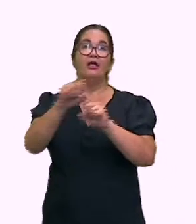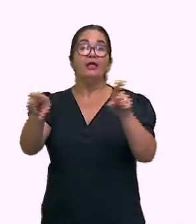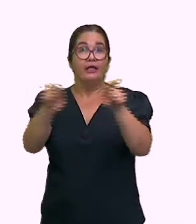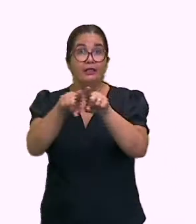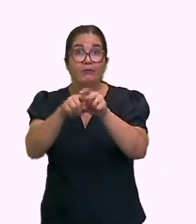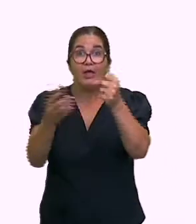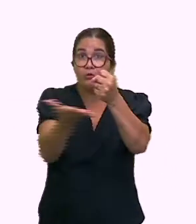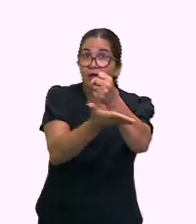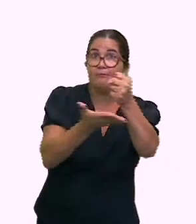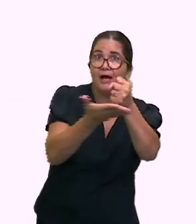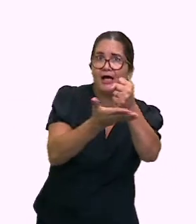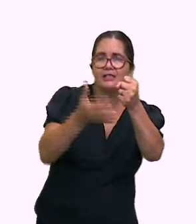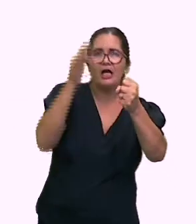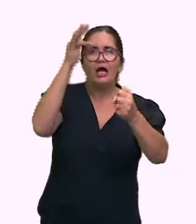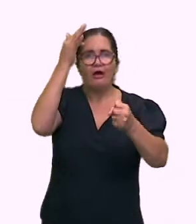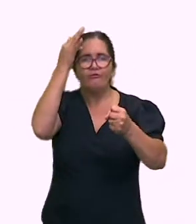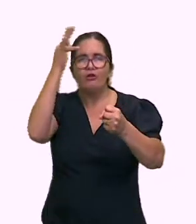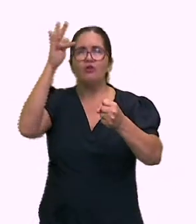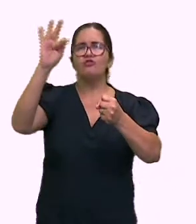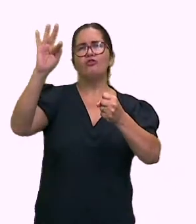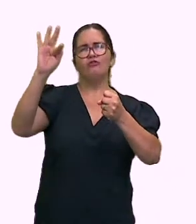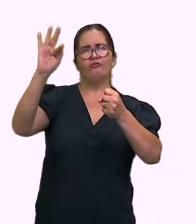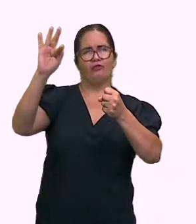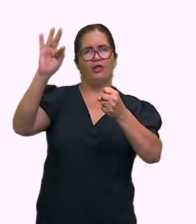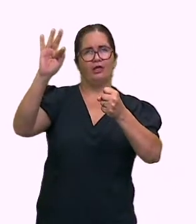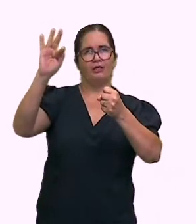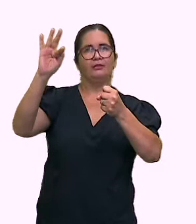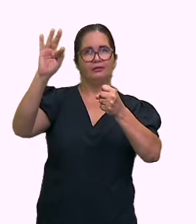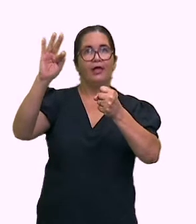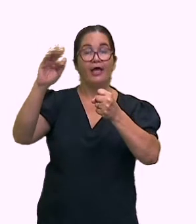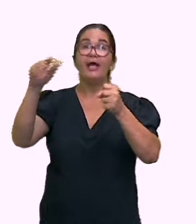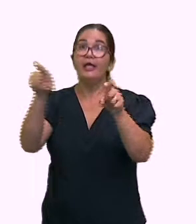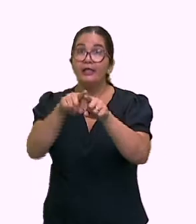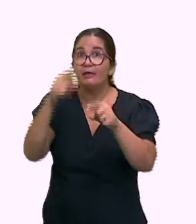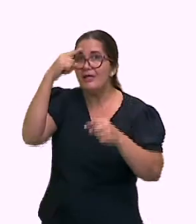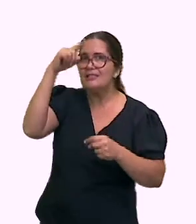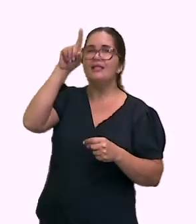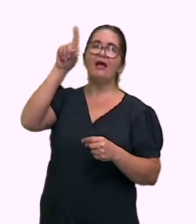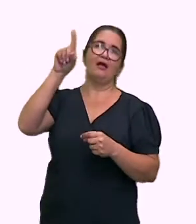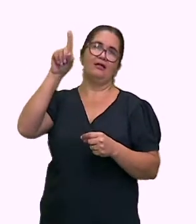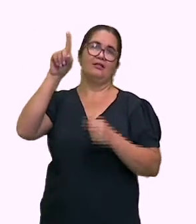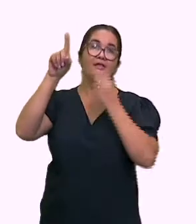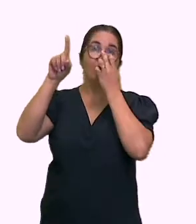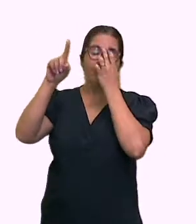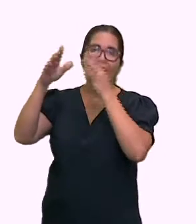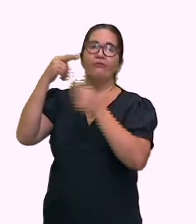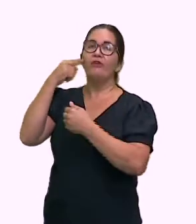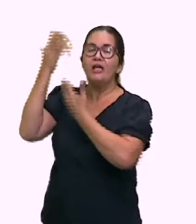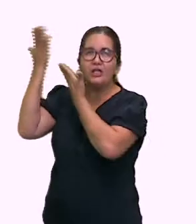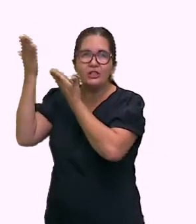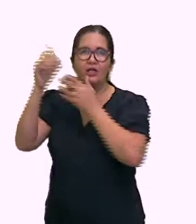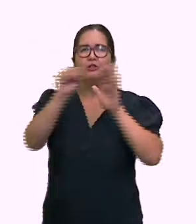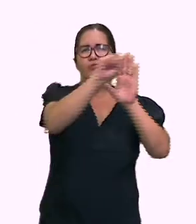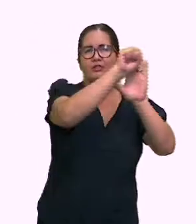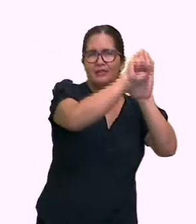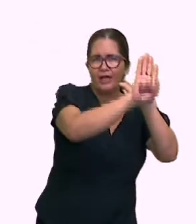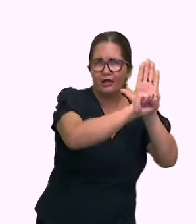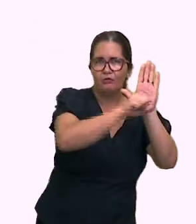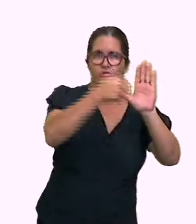filosofia. Seus ideais, eles partiram do século XVII e séculos